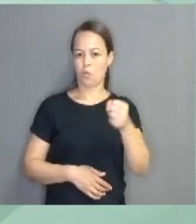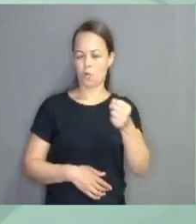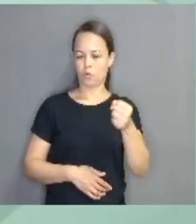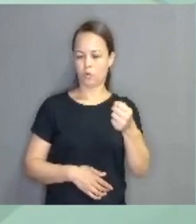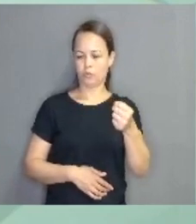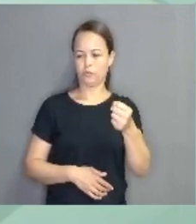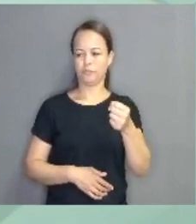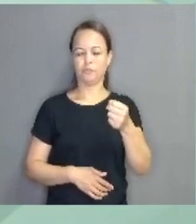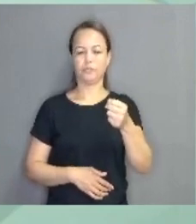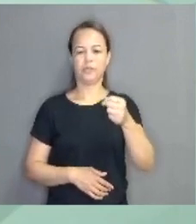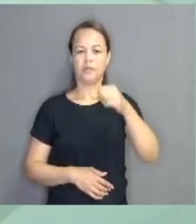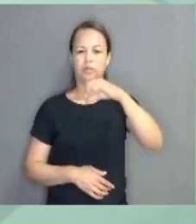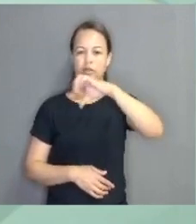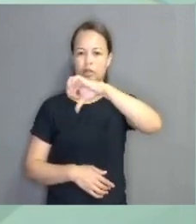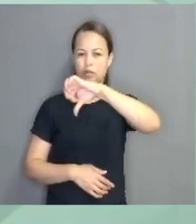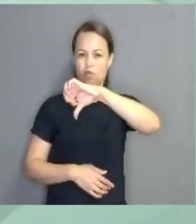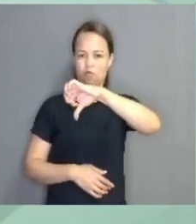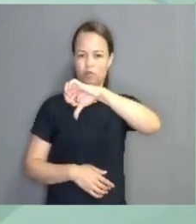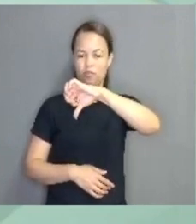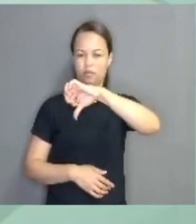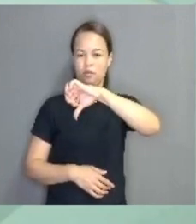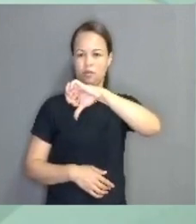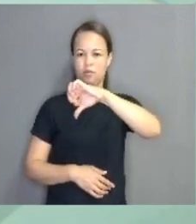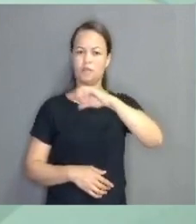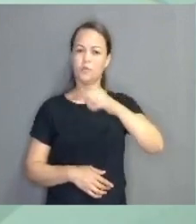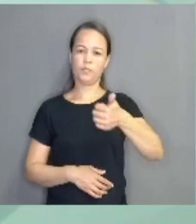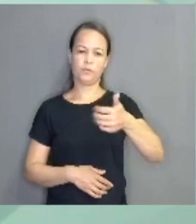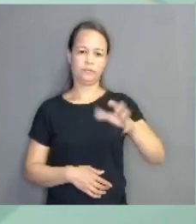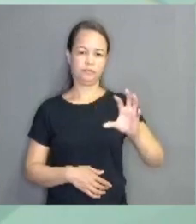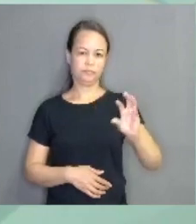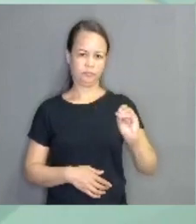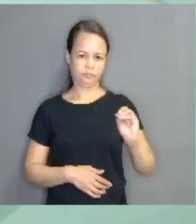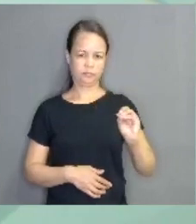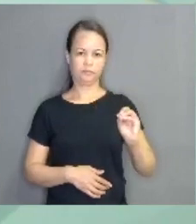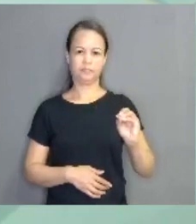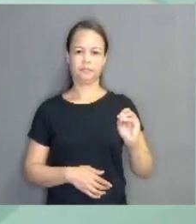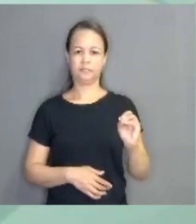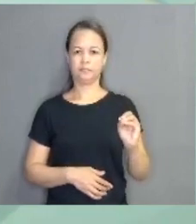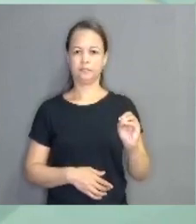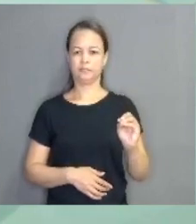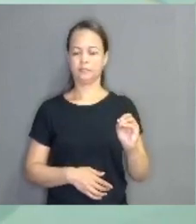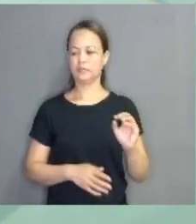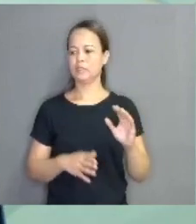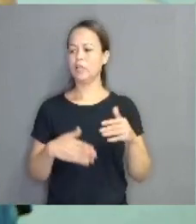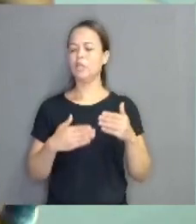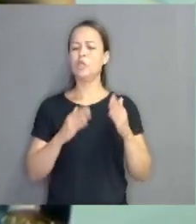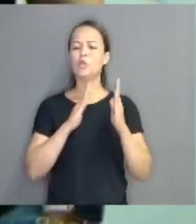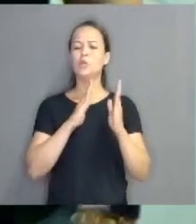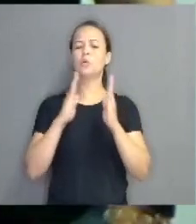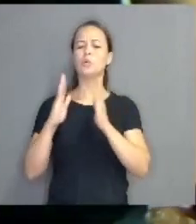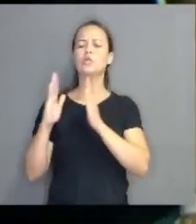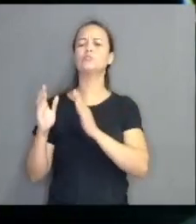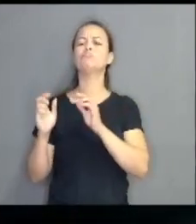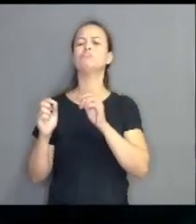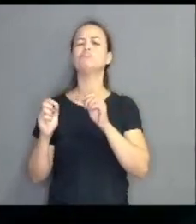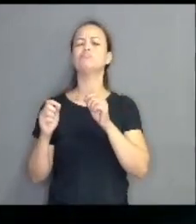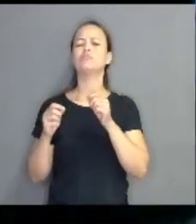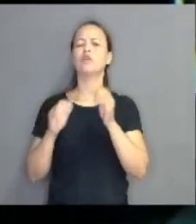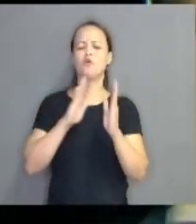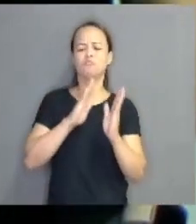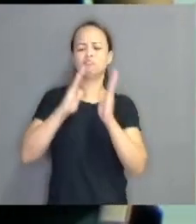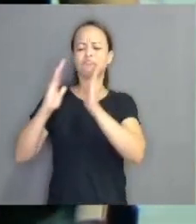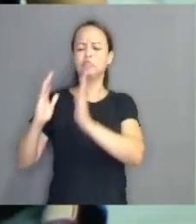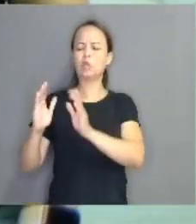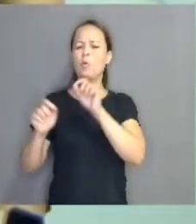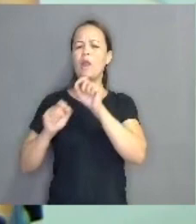número 8, número 9, número 10. E o que sobrou aqui, tia, o que é que são?